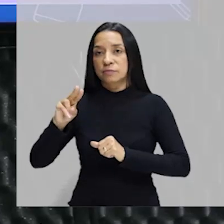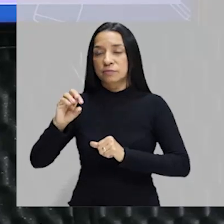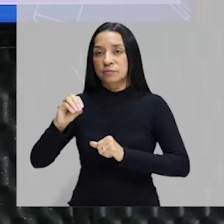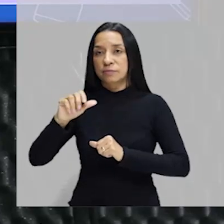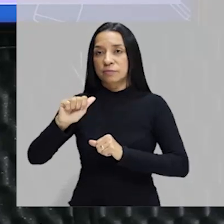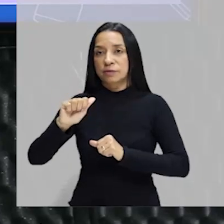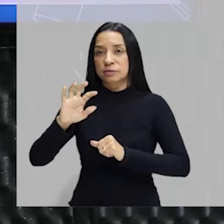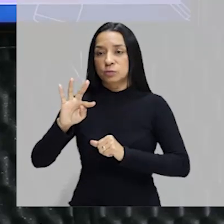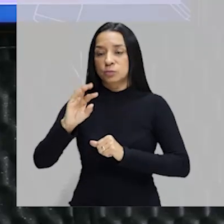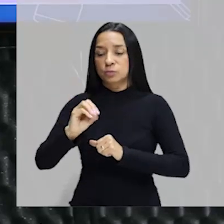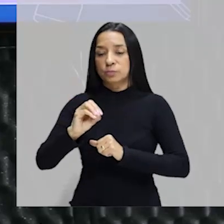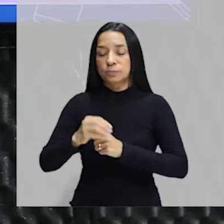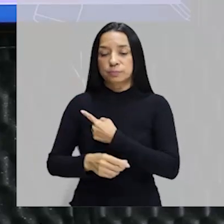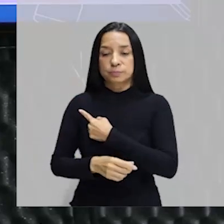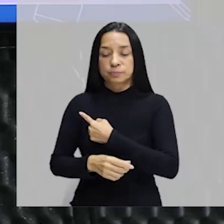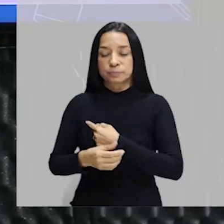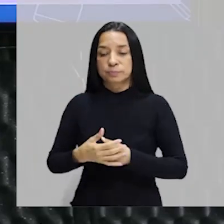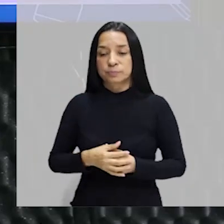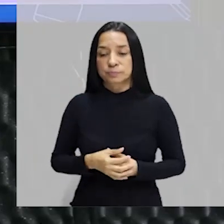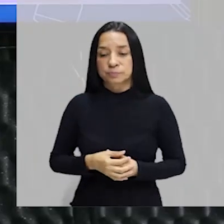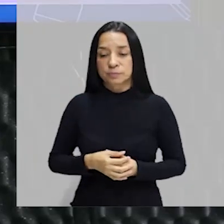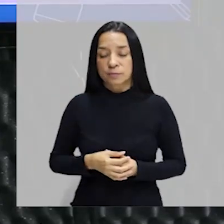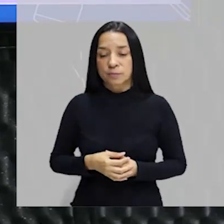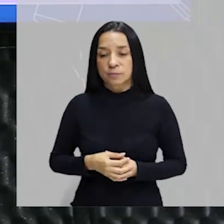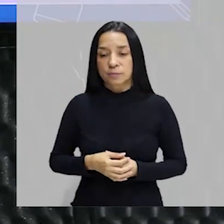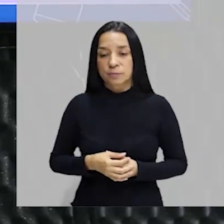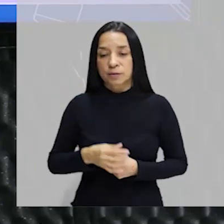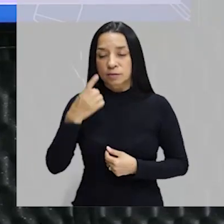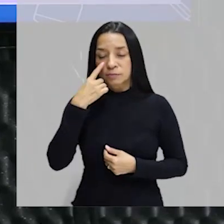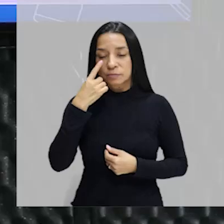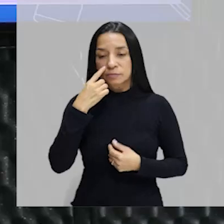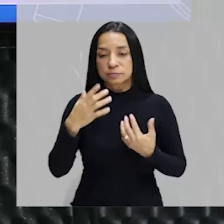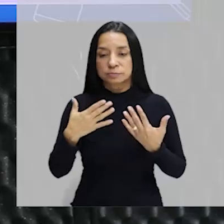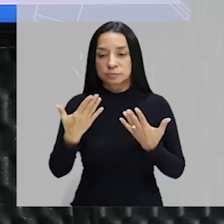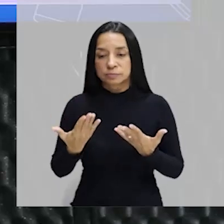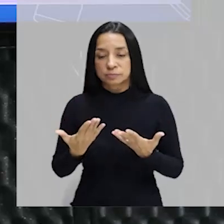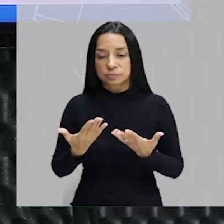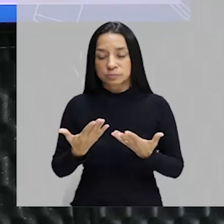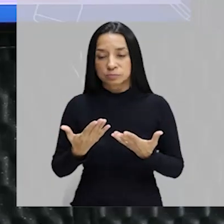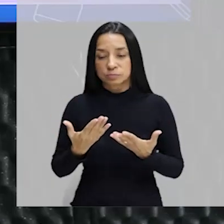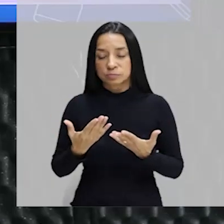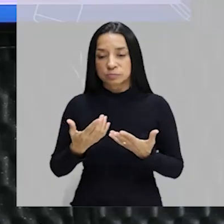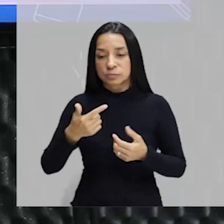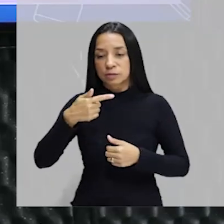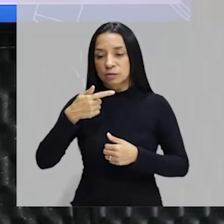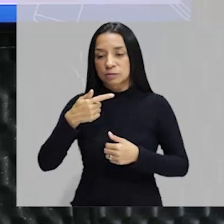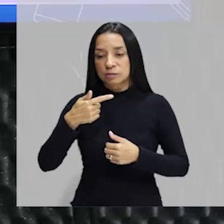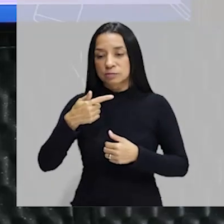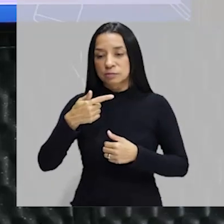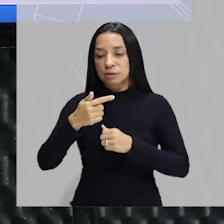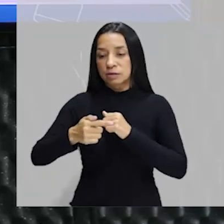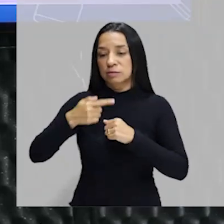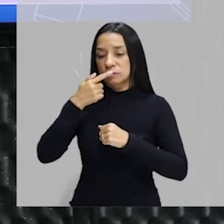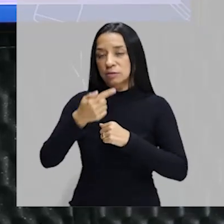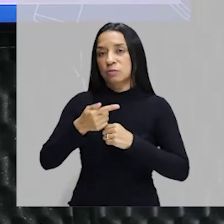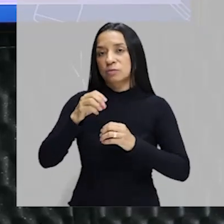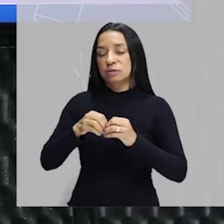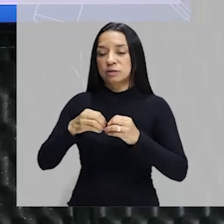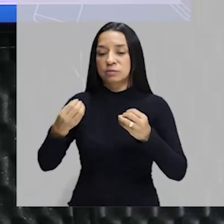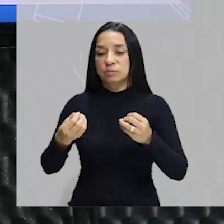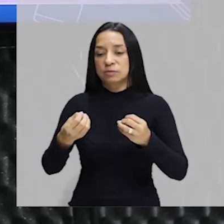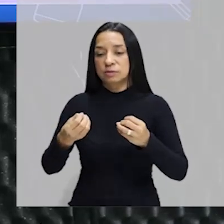formada quando a glicose foi quebrada, ok? Veja que quando a glicose ela é quebrada, libera o que? É